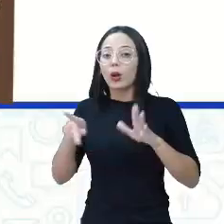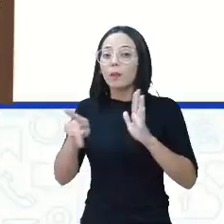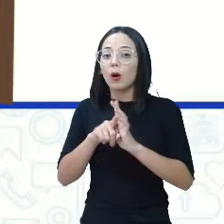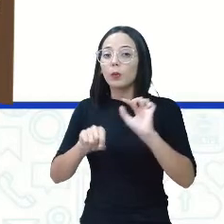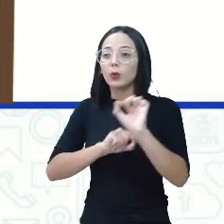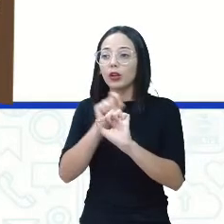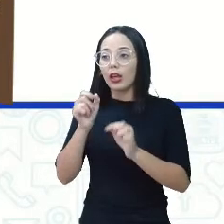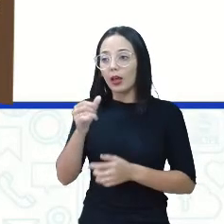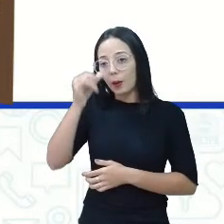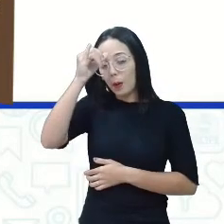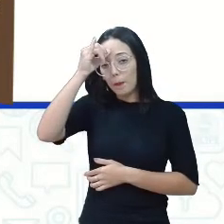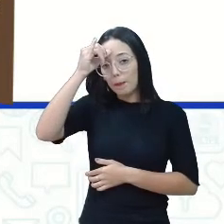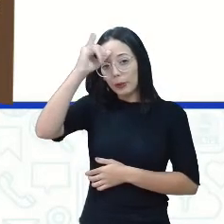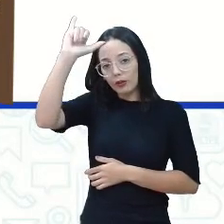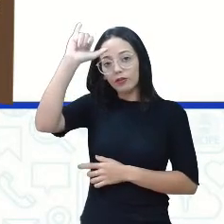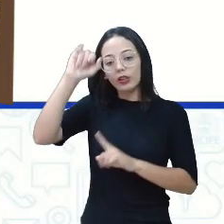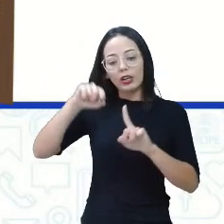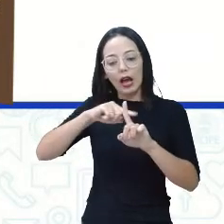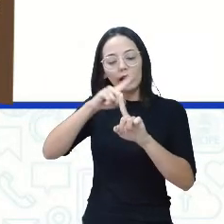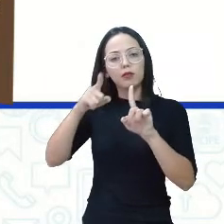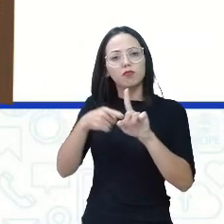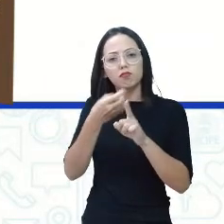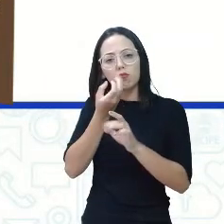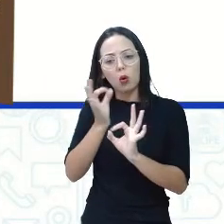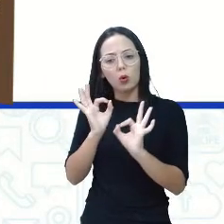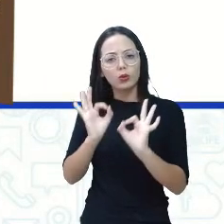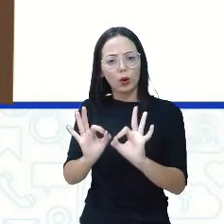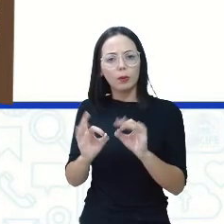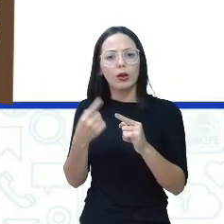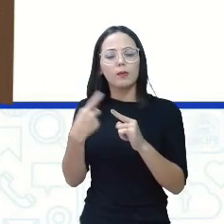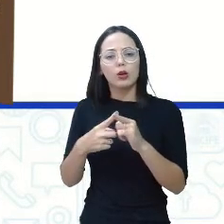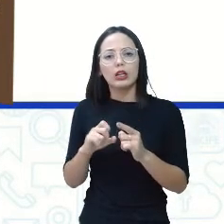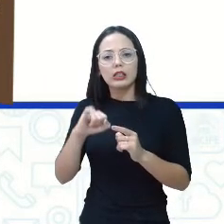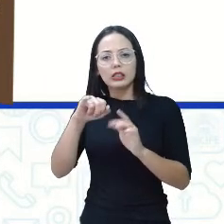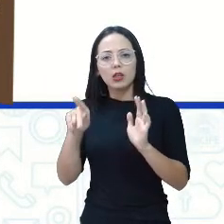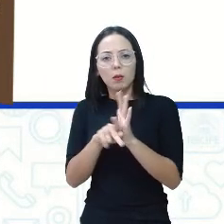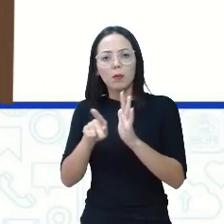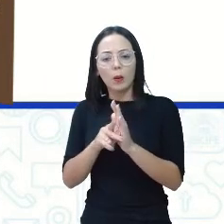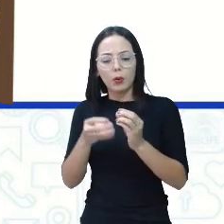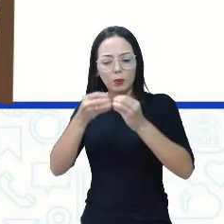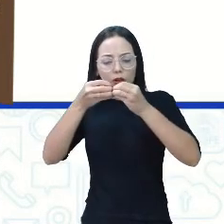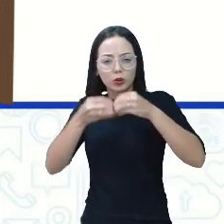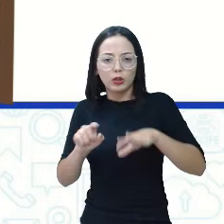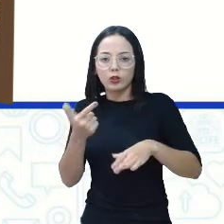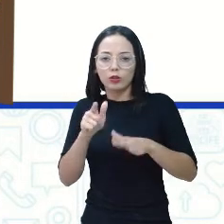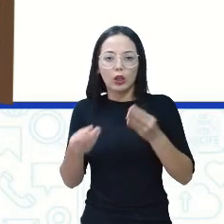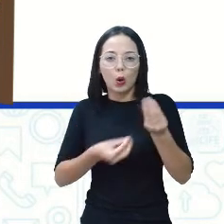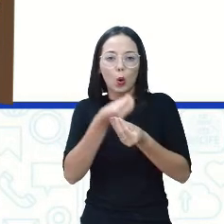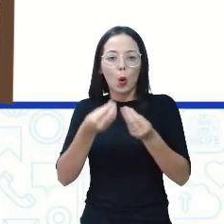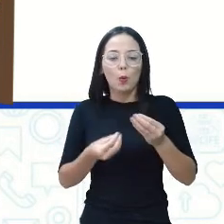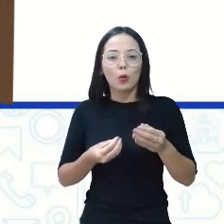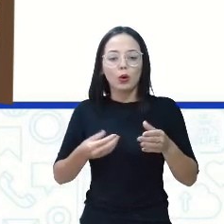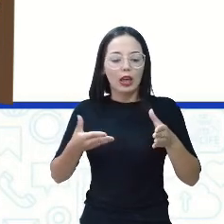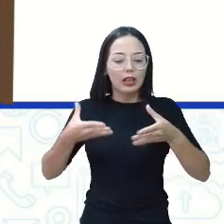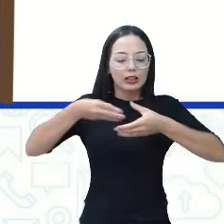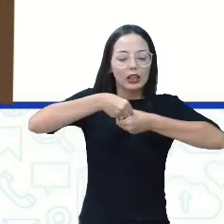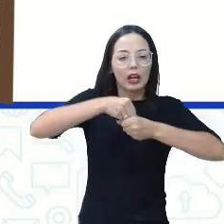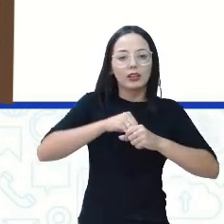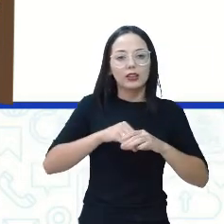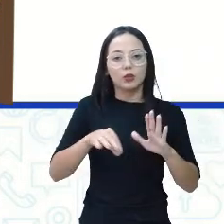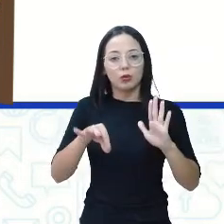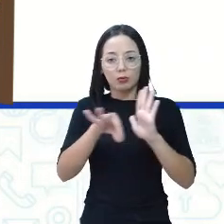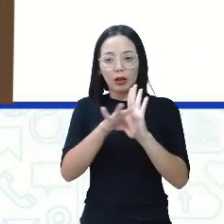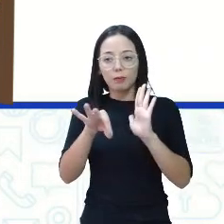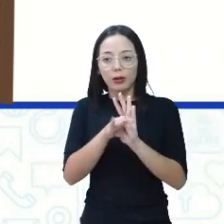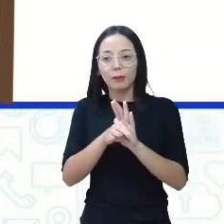método previne a gravidez com muita eficácia, porque se causa danos ao óvulo, não vai ter fecundação. Estima-se que